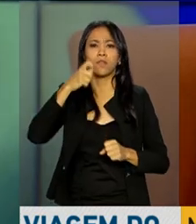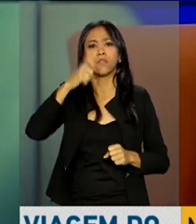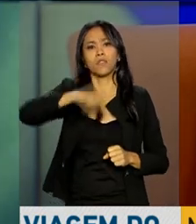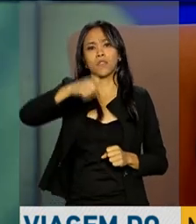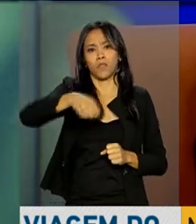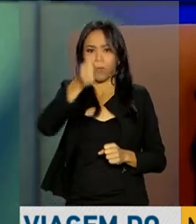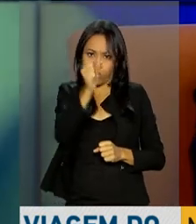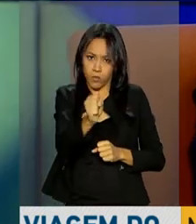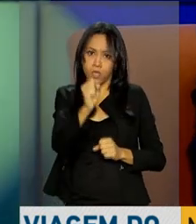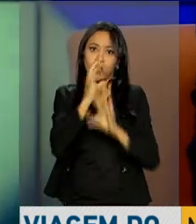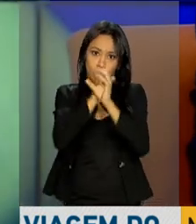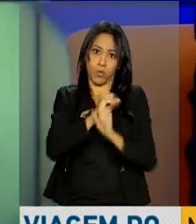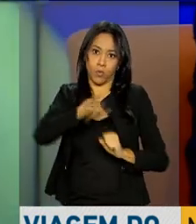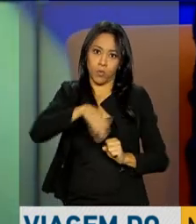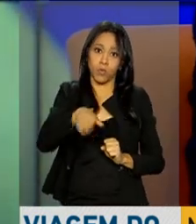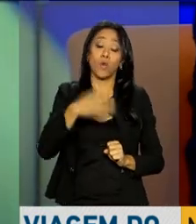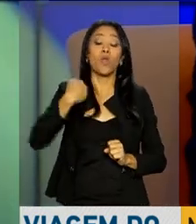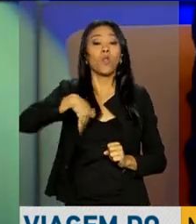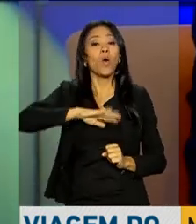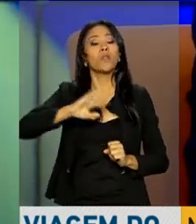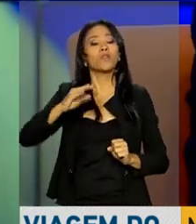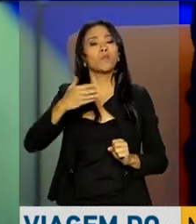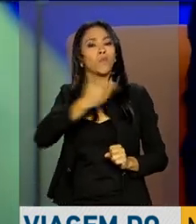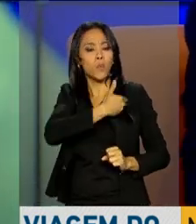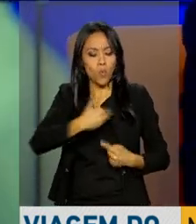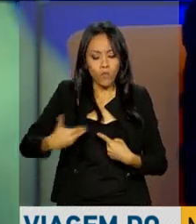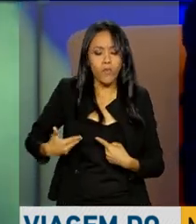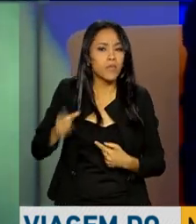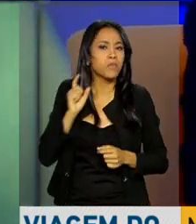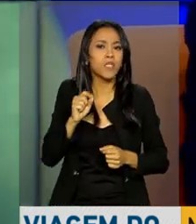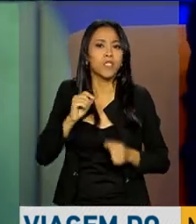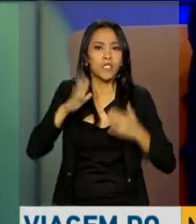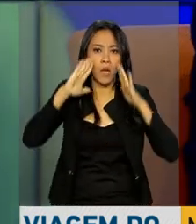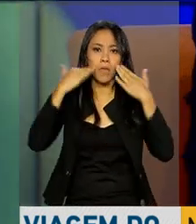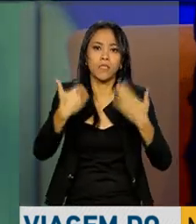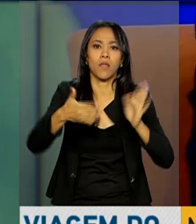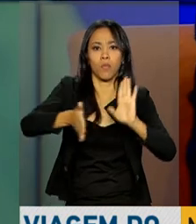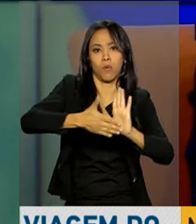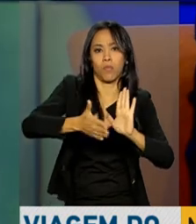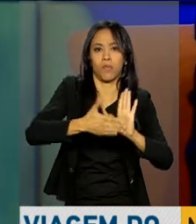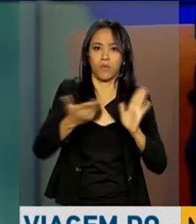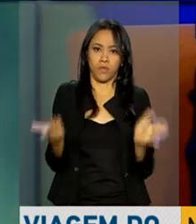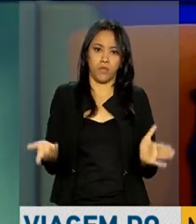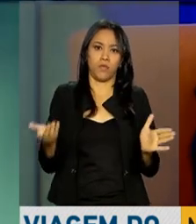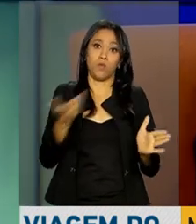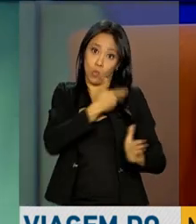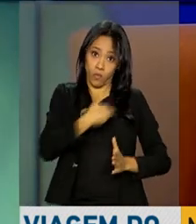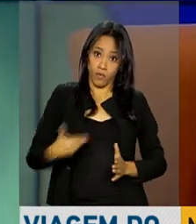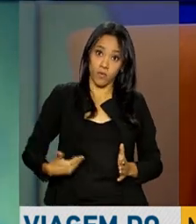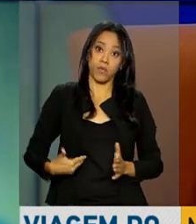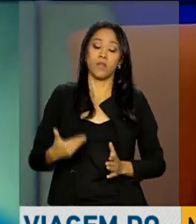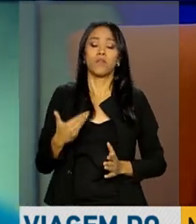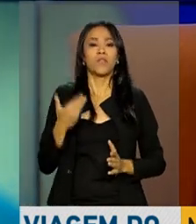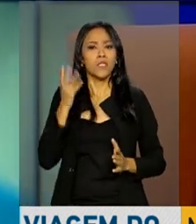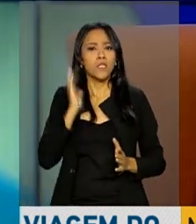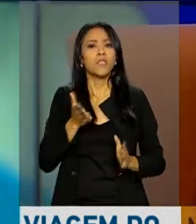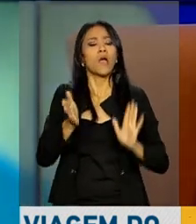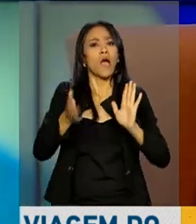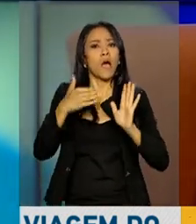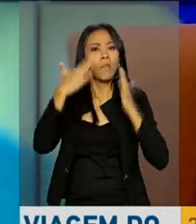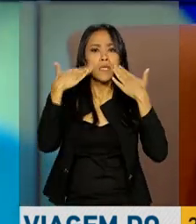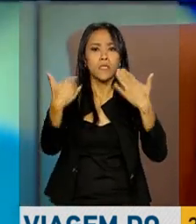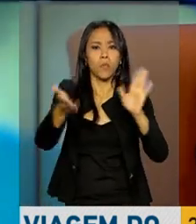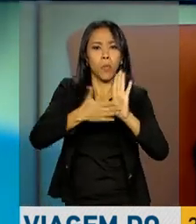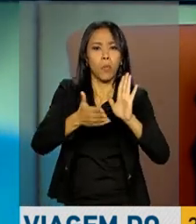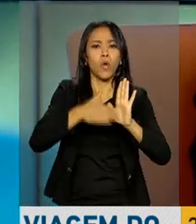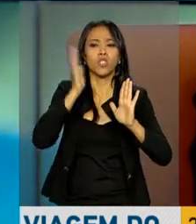2 anos e 8 meses no total, nós nos propusemos a ser um governo de reformas. E reformas que vinham sendo debatidas há muito